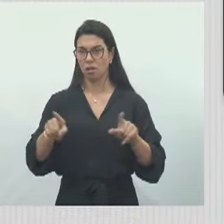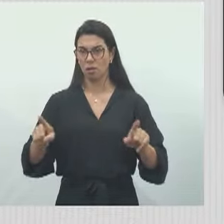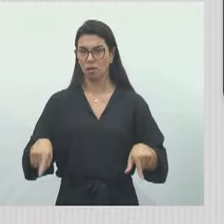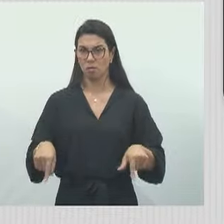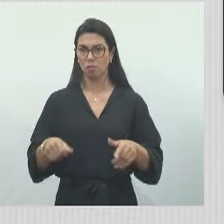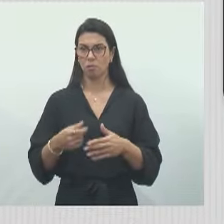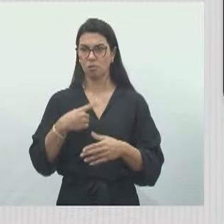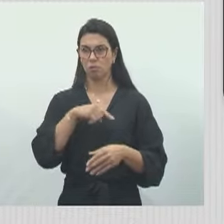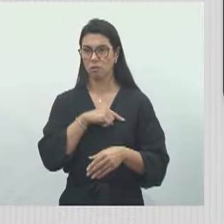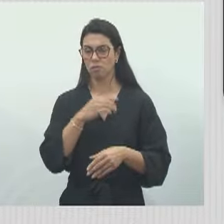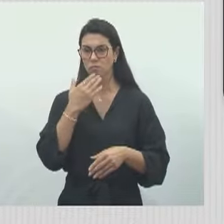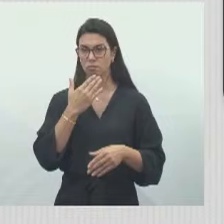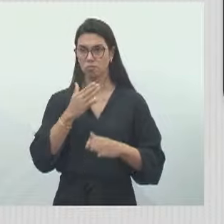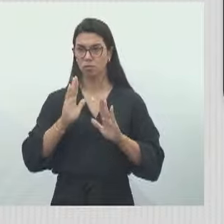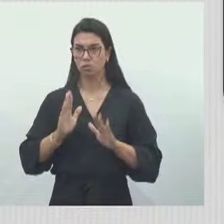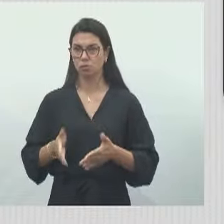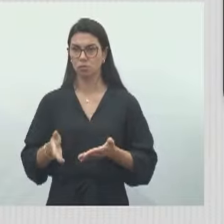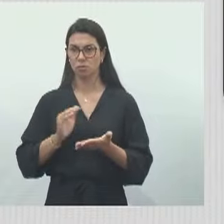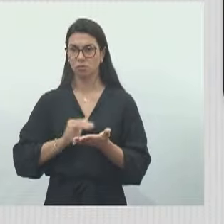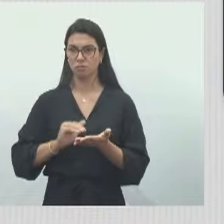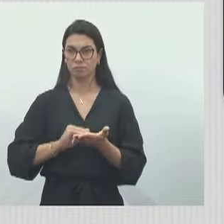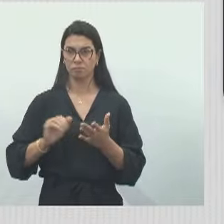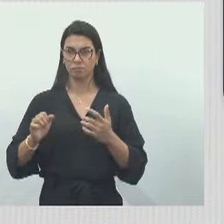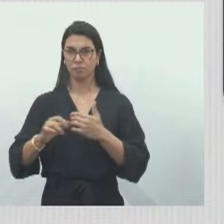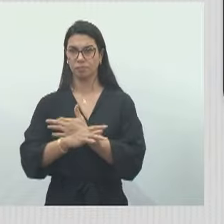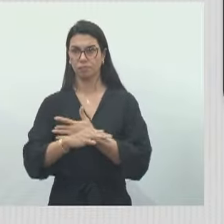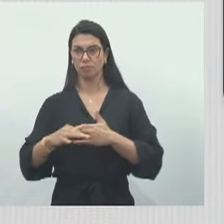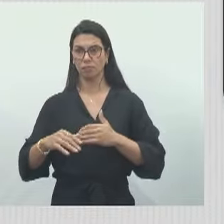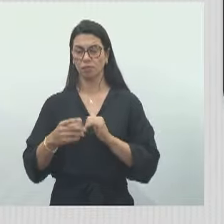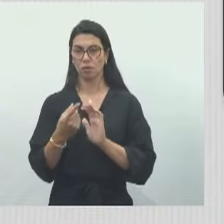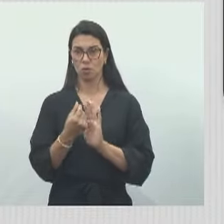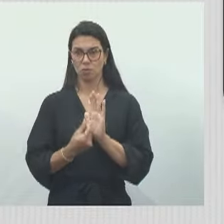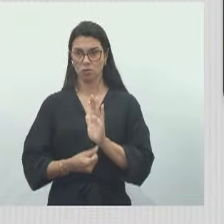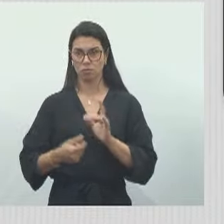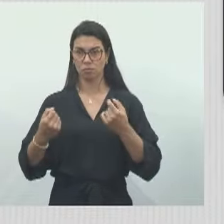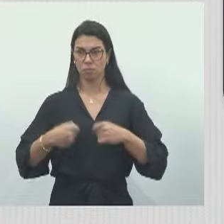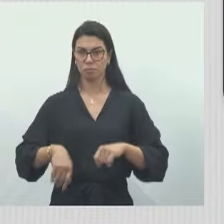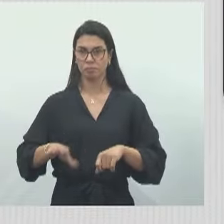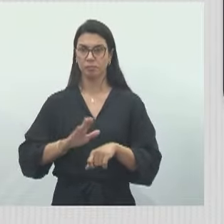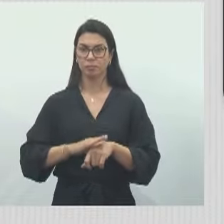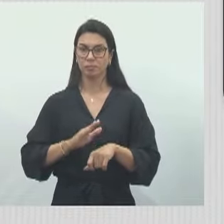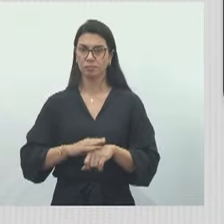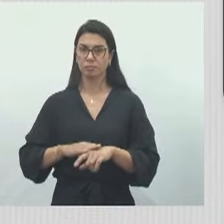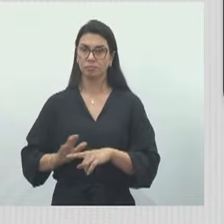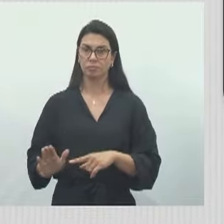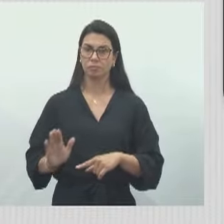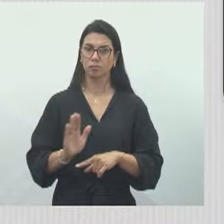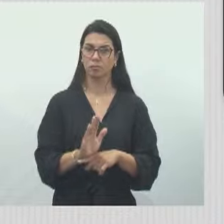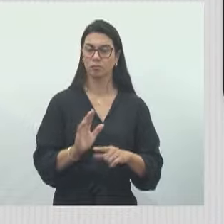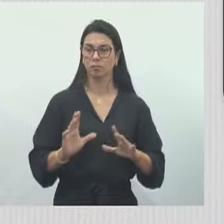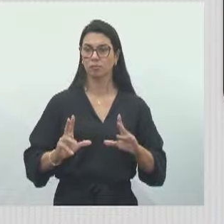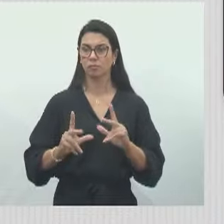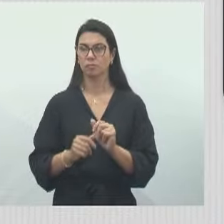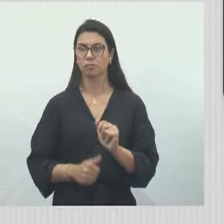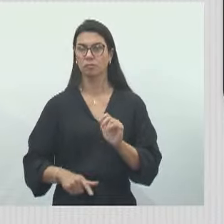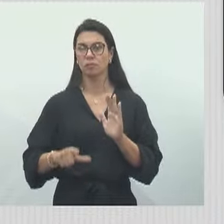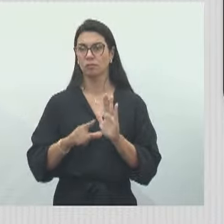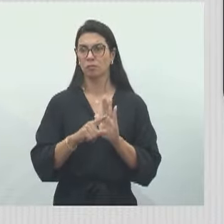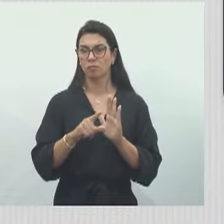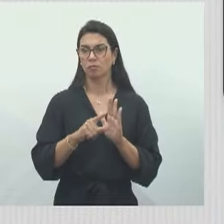gente veio trabalhando, fez o projeto e agora está fazendo esse calçamento aqui para atender os comerciantes e vai atender também os